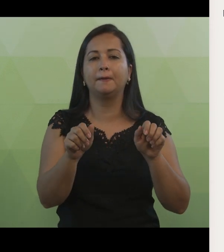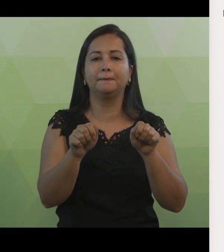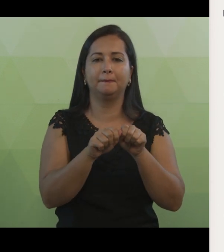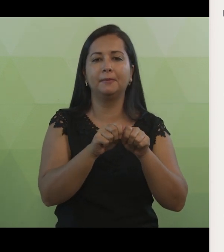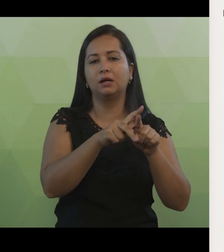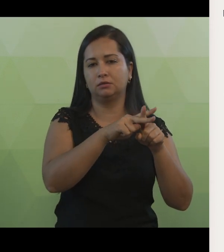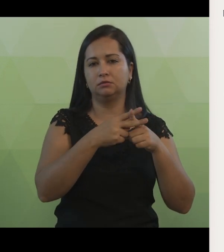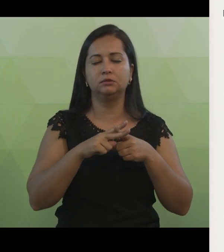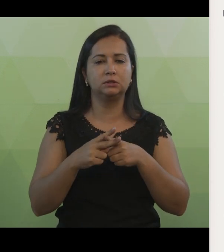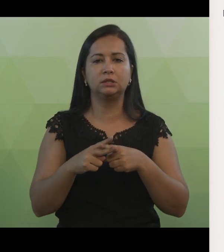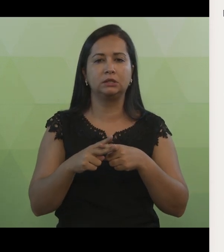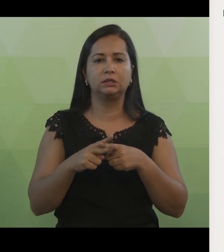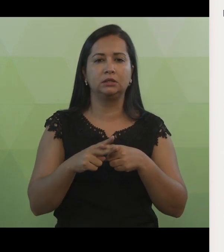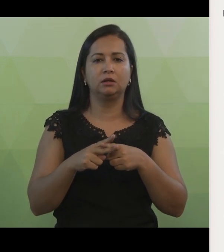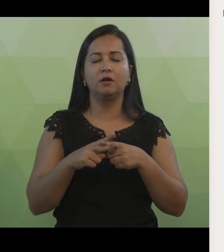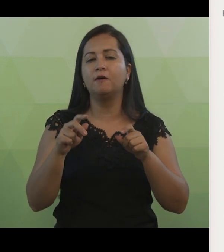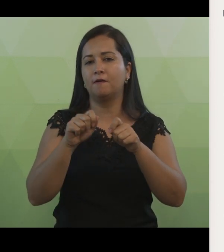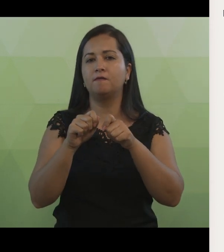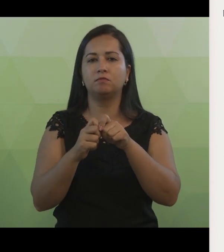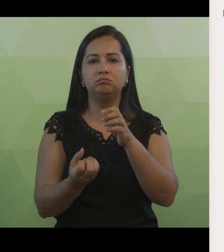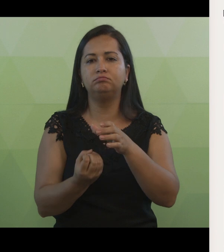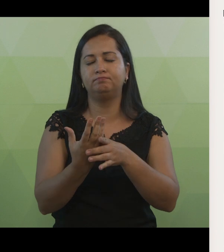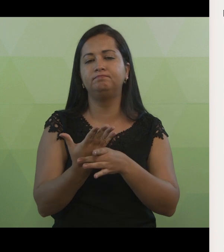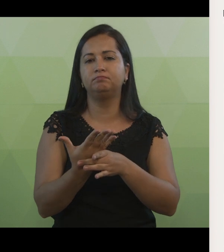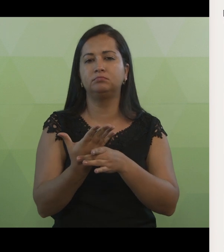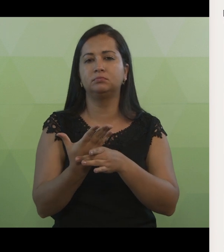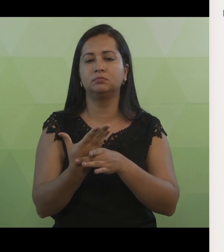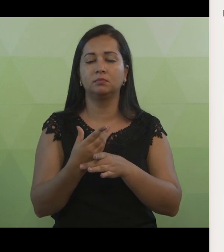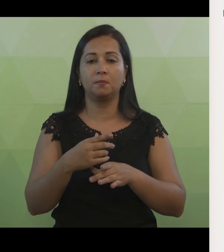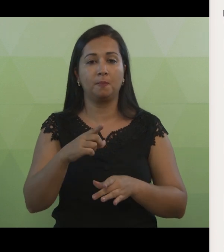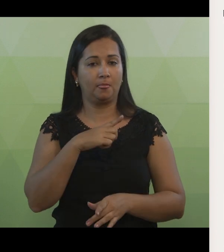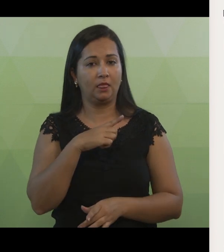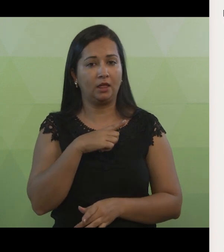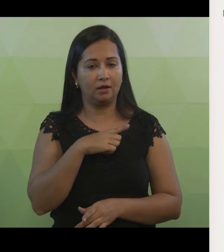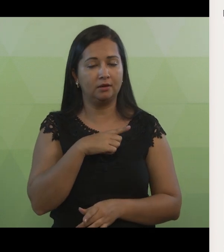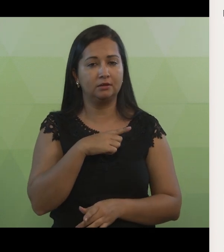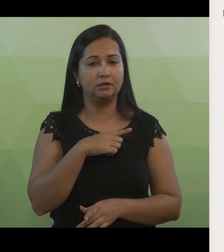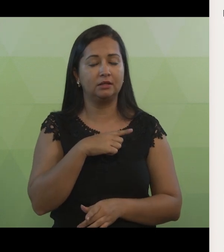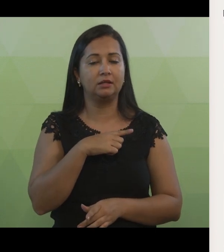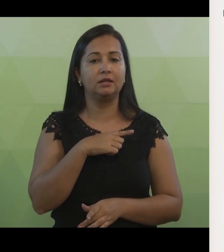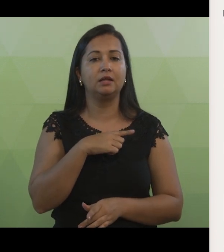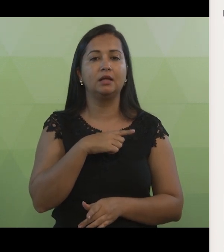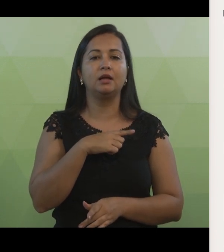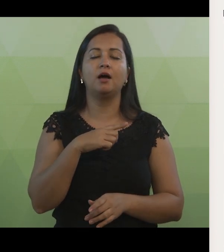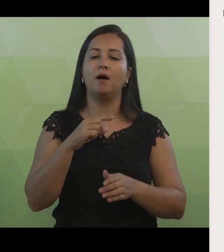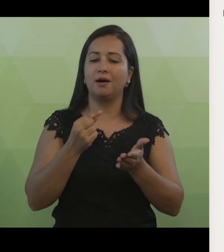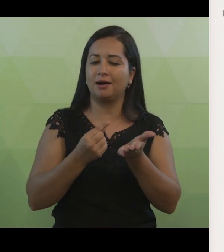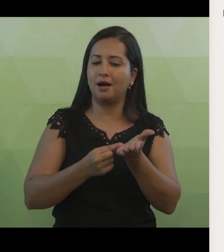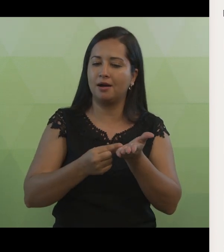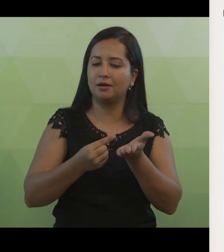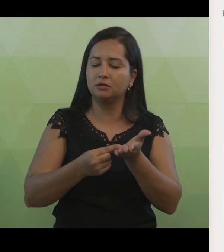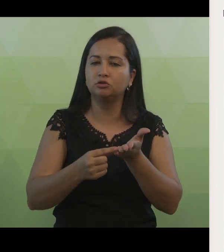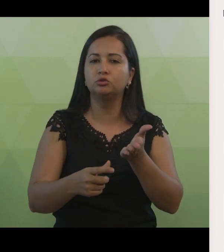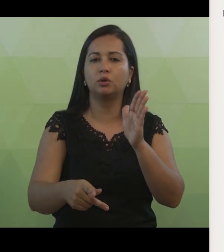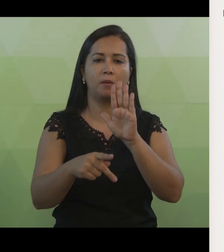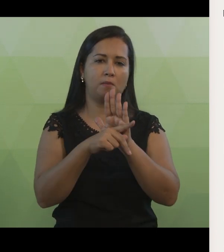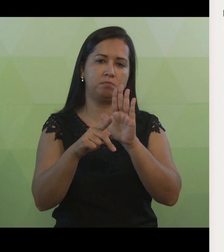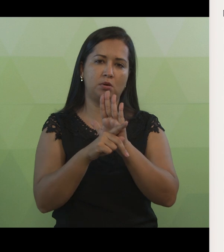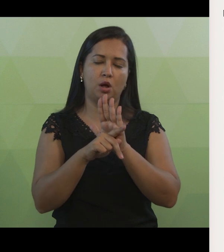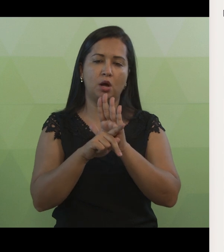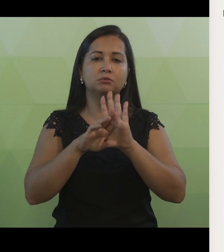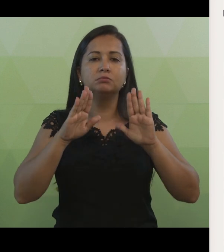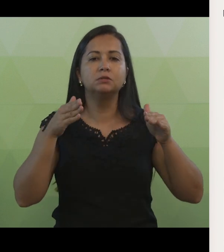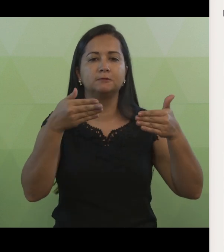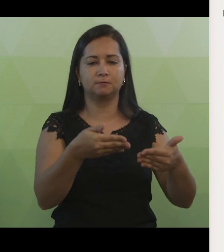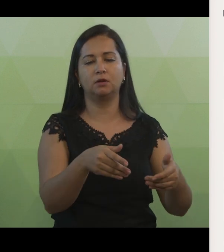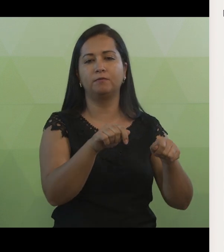mudança inesperada e que a versão a ser disponibilizada para o uso atende às características de segurança especificadas, para evitar o